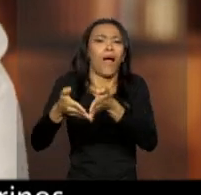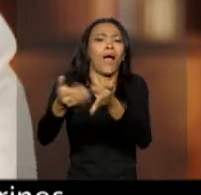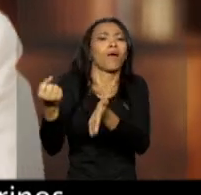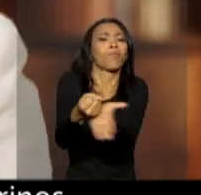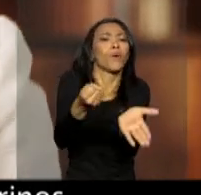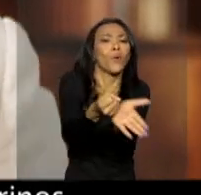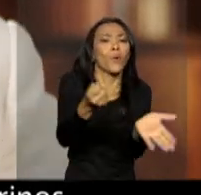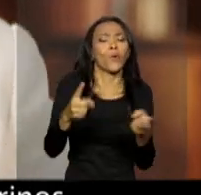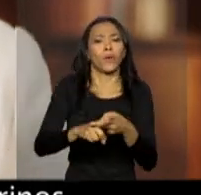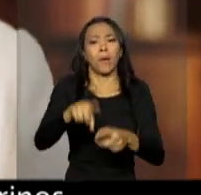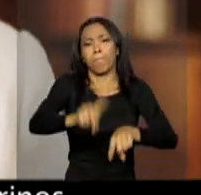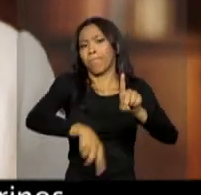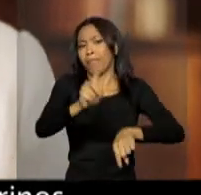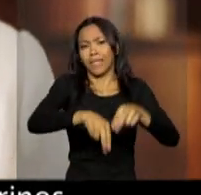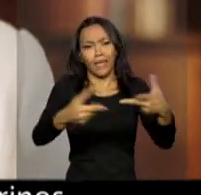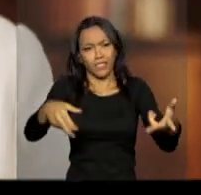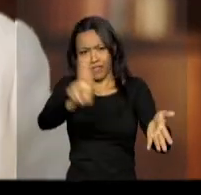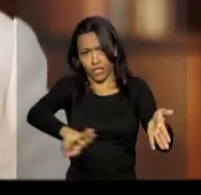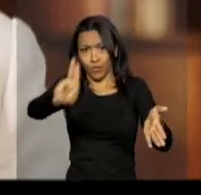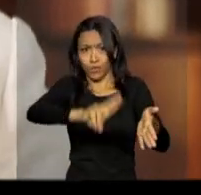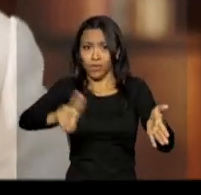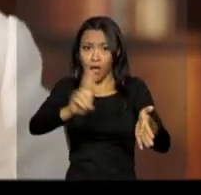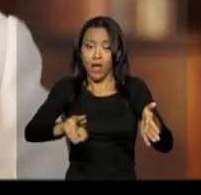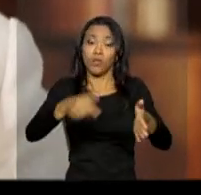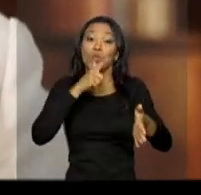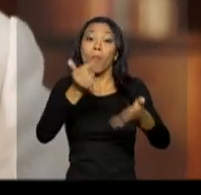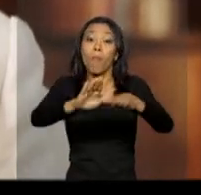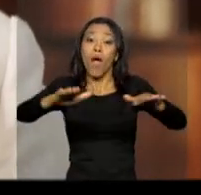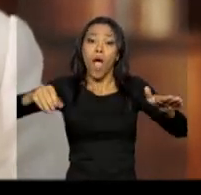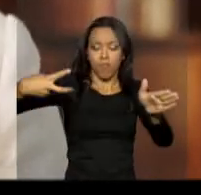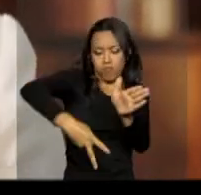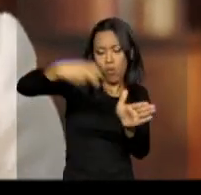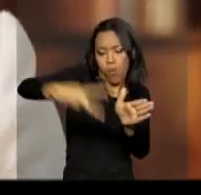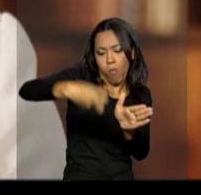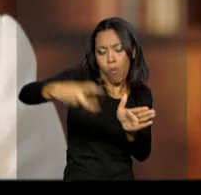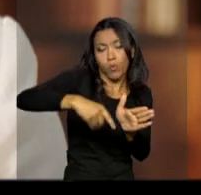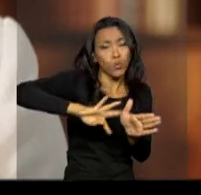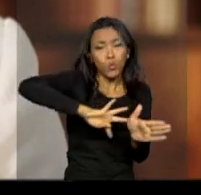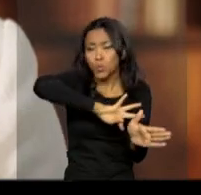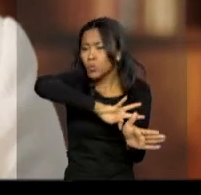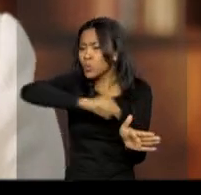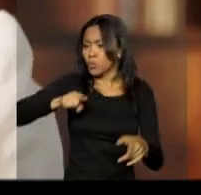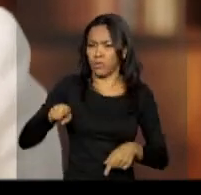apoio, os equipamentos submarinos, serão também fabricados